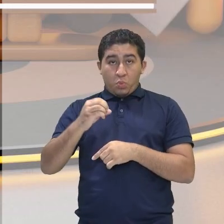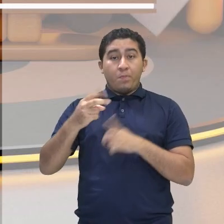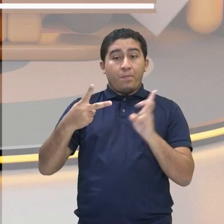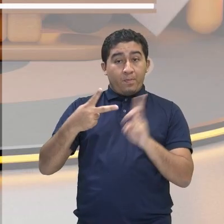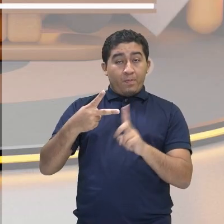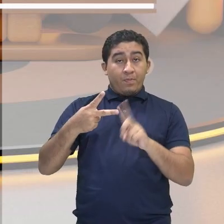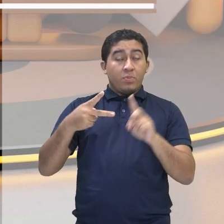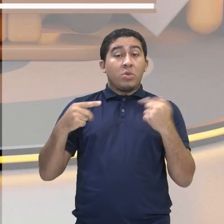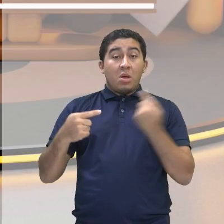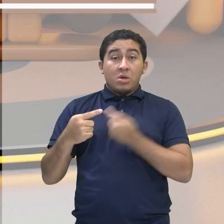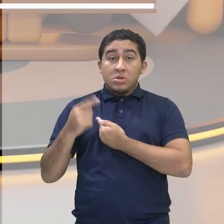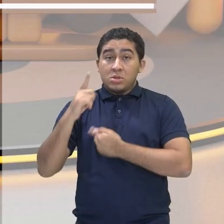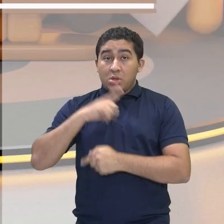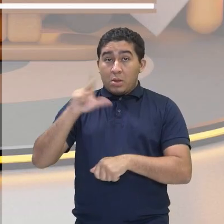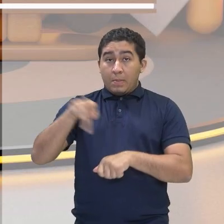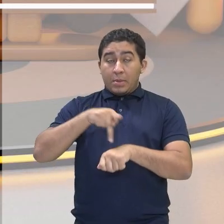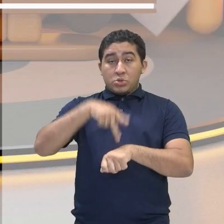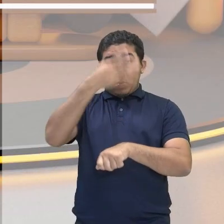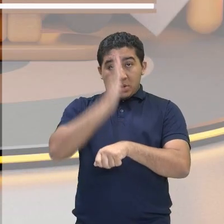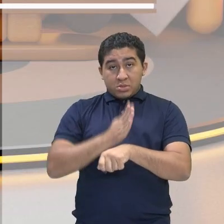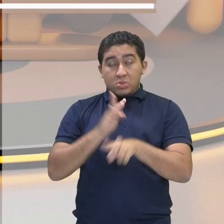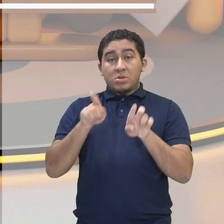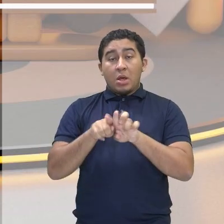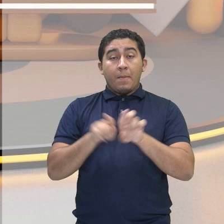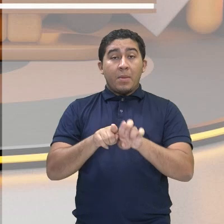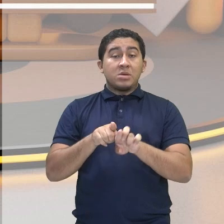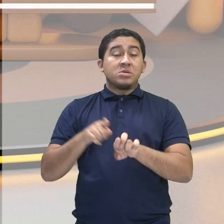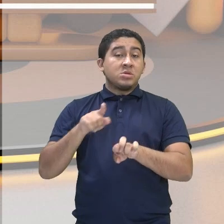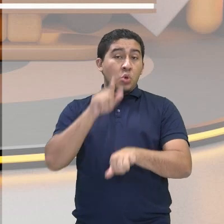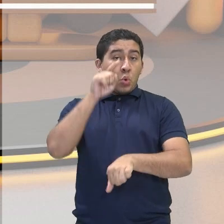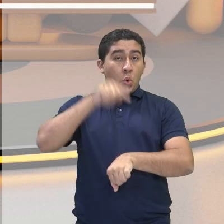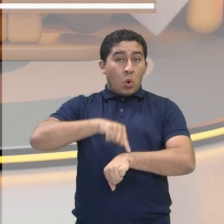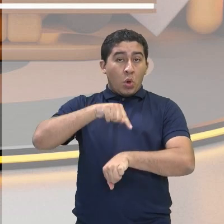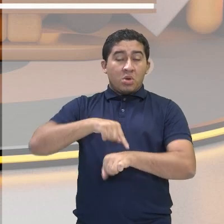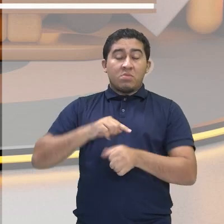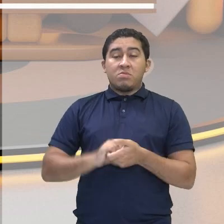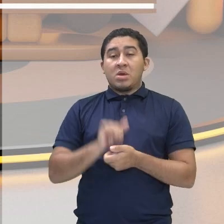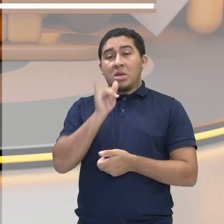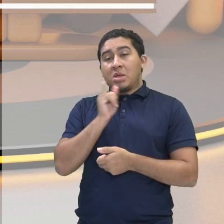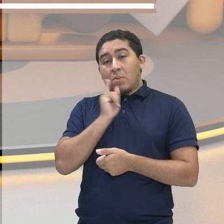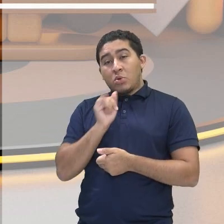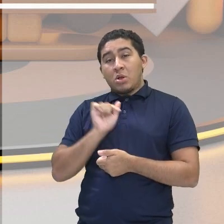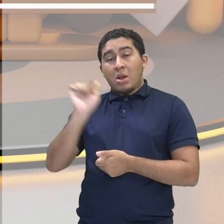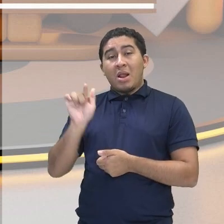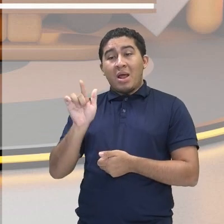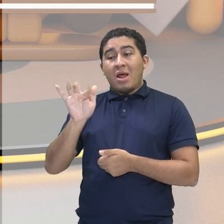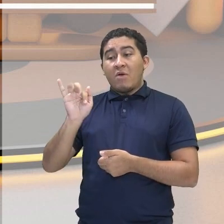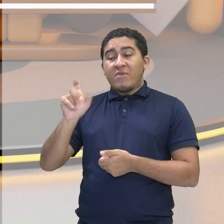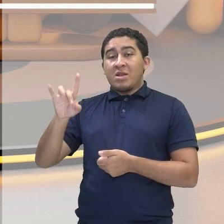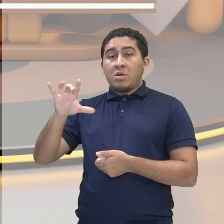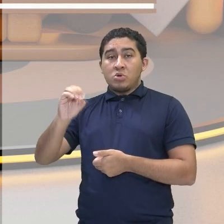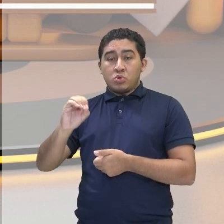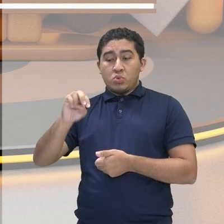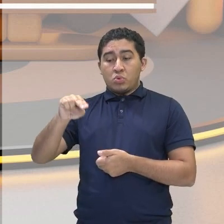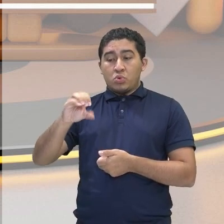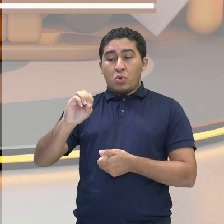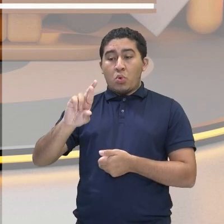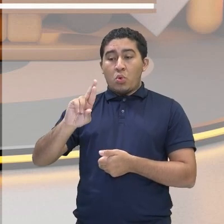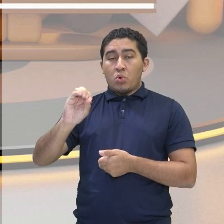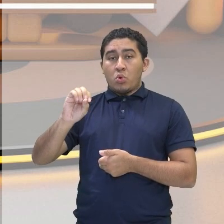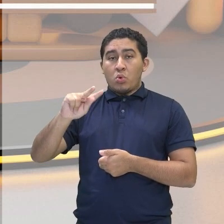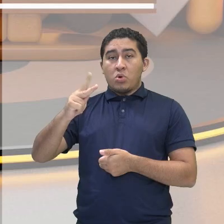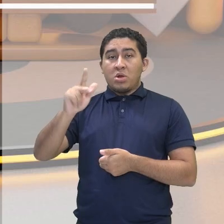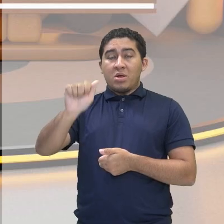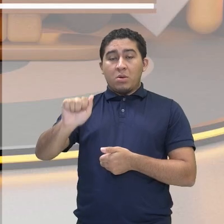Brasil e as horas, né? Em Fernando de Noronha, se for ali 13 horas, é um exemplo. Aí nós temos